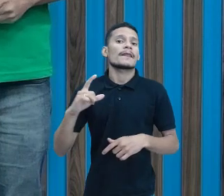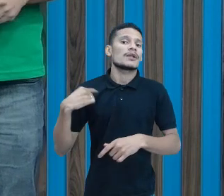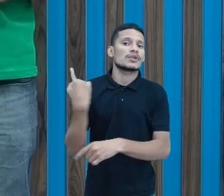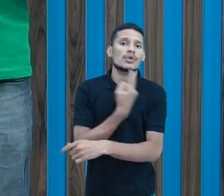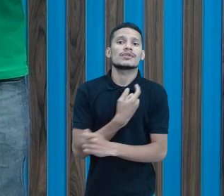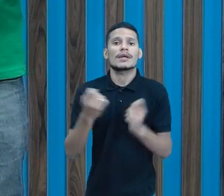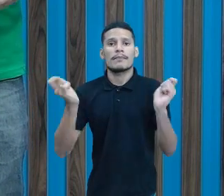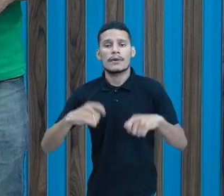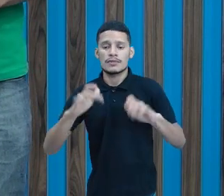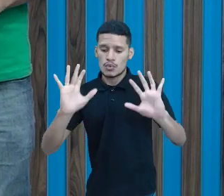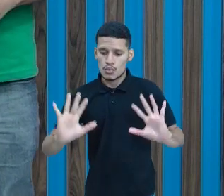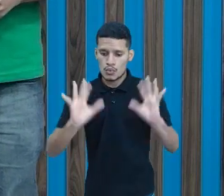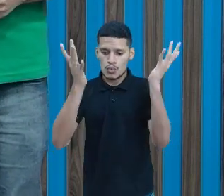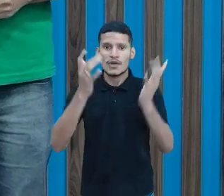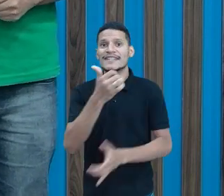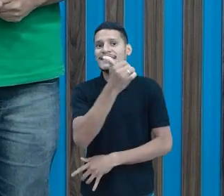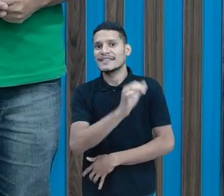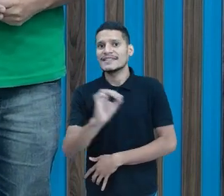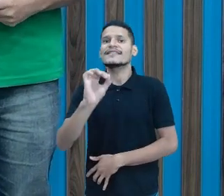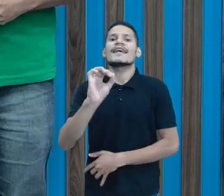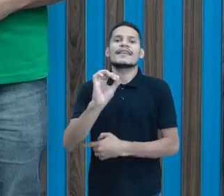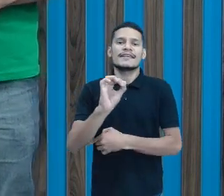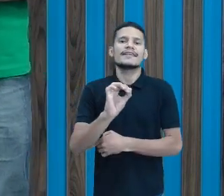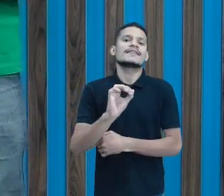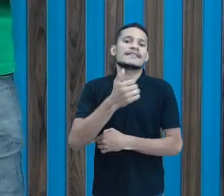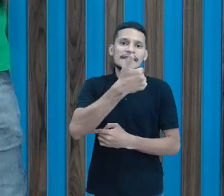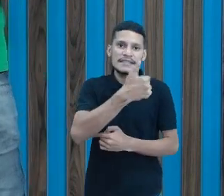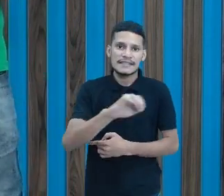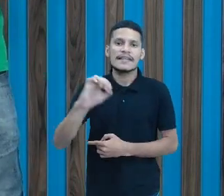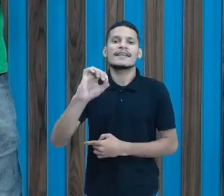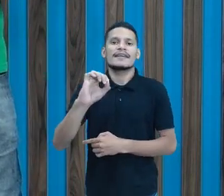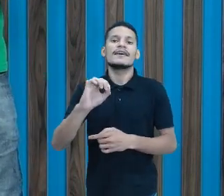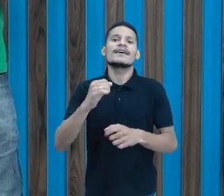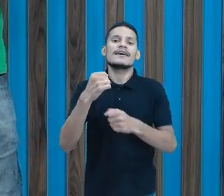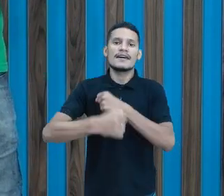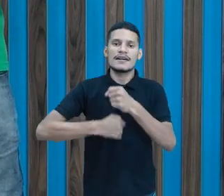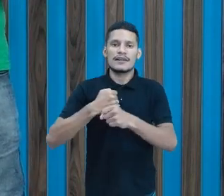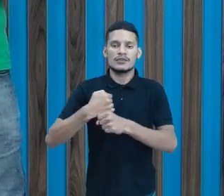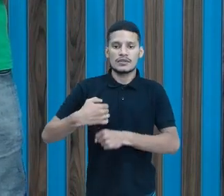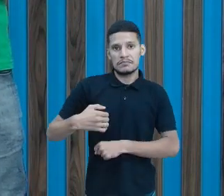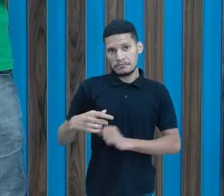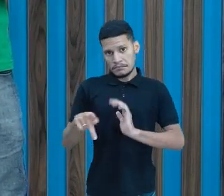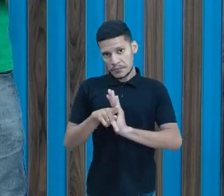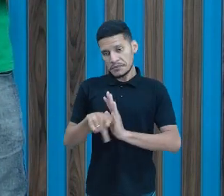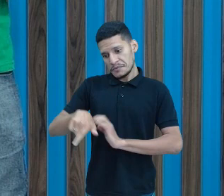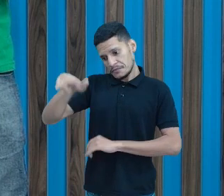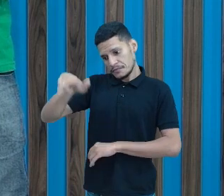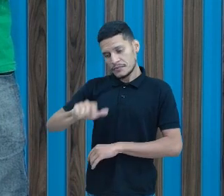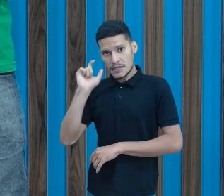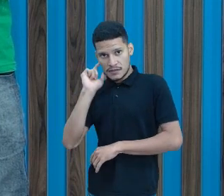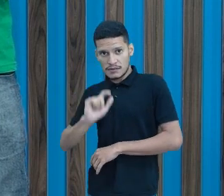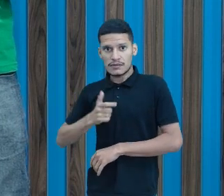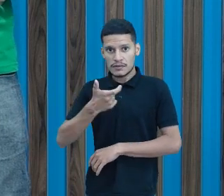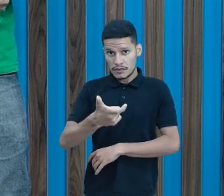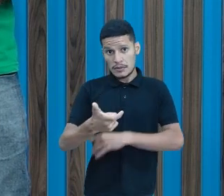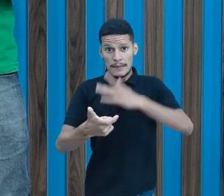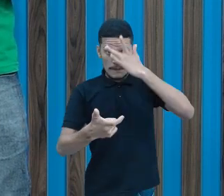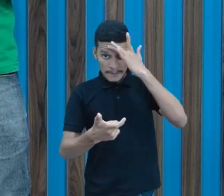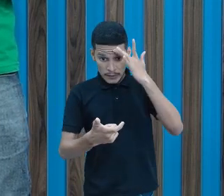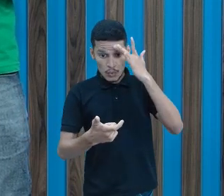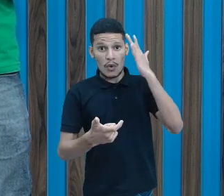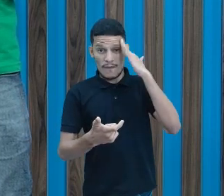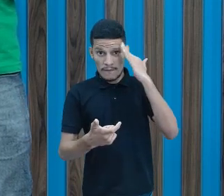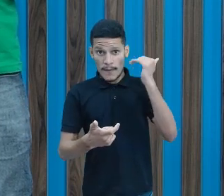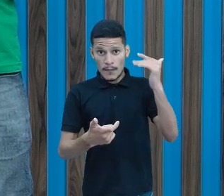nós celebramos o centenário do Paulo Freire. Tem gente né, é um intelectual reconhecido no mundo